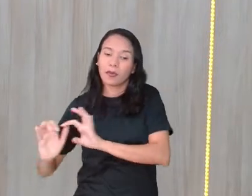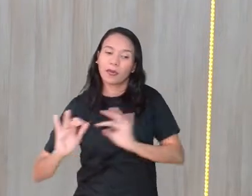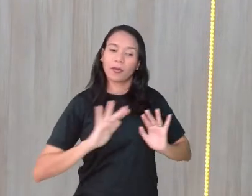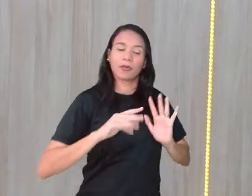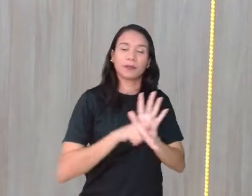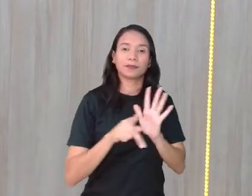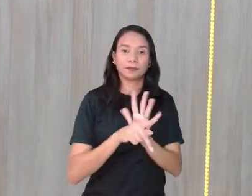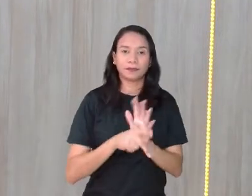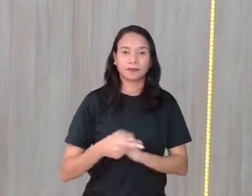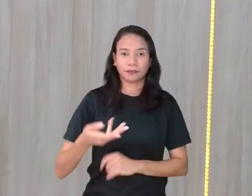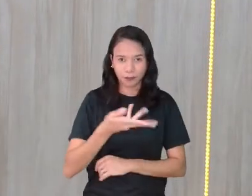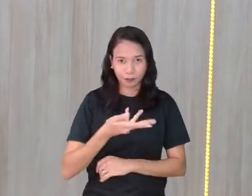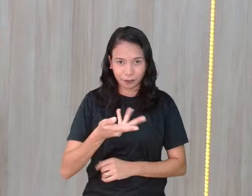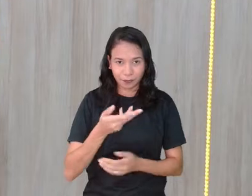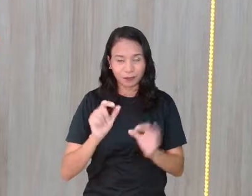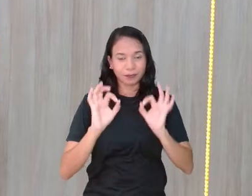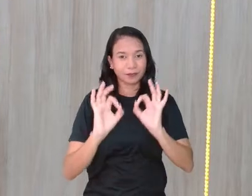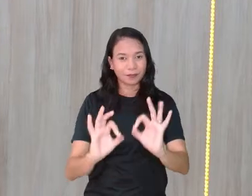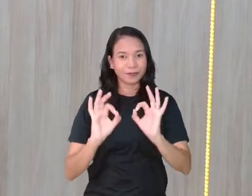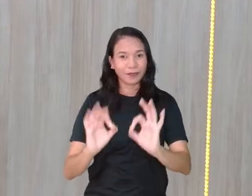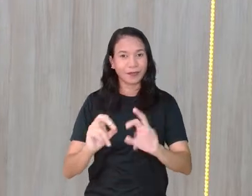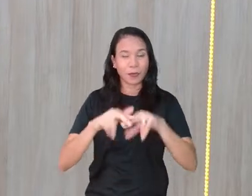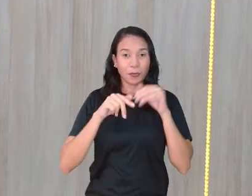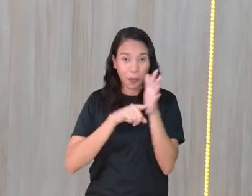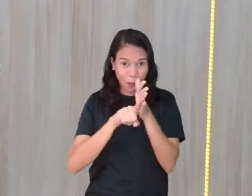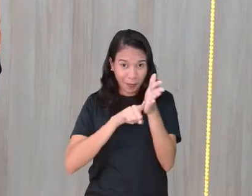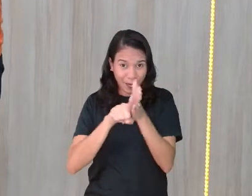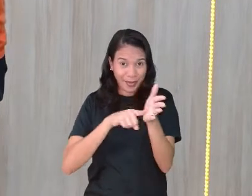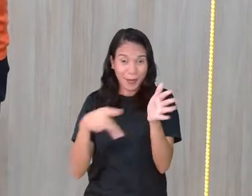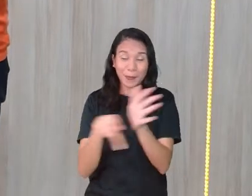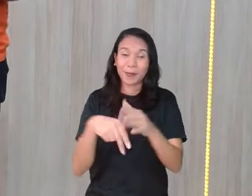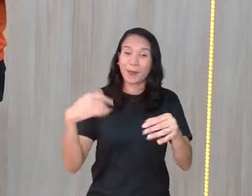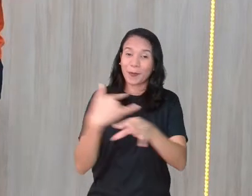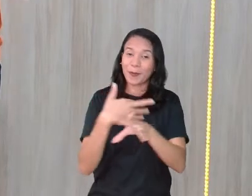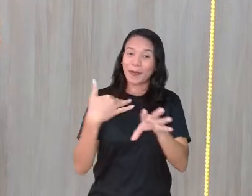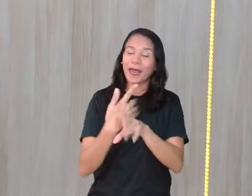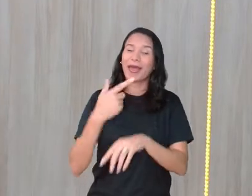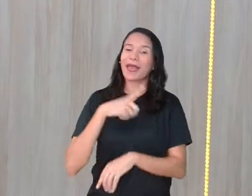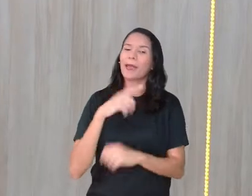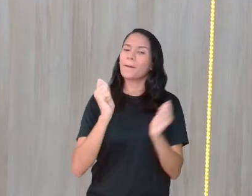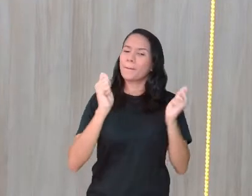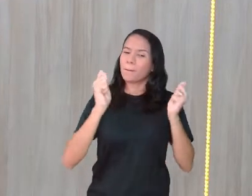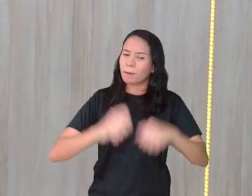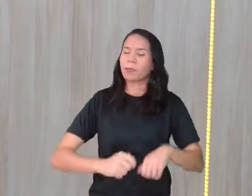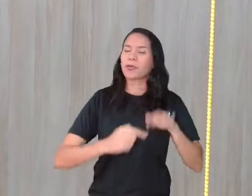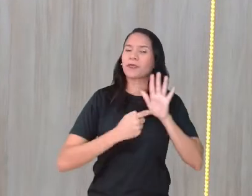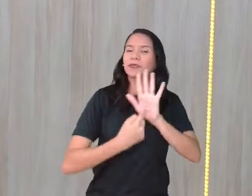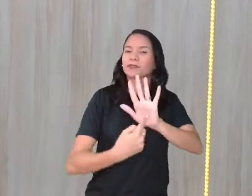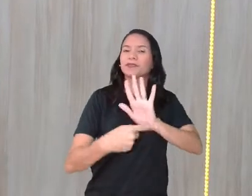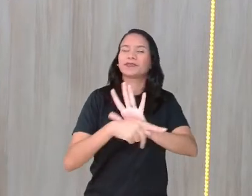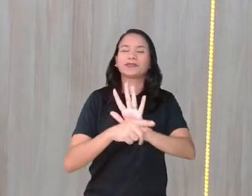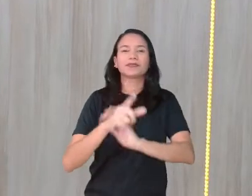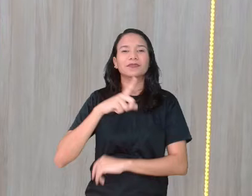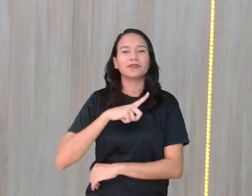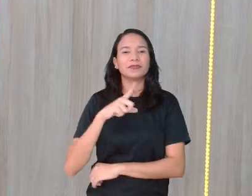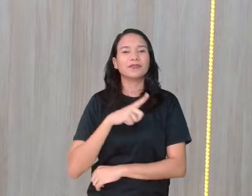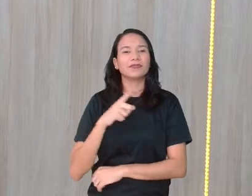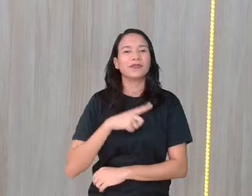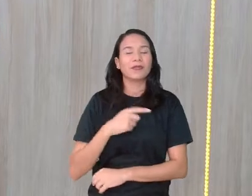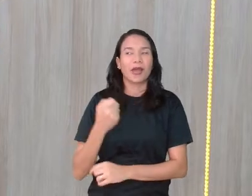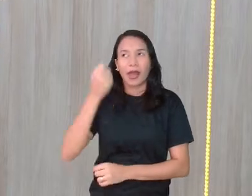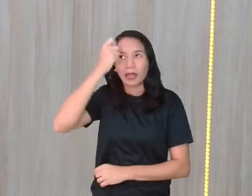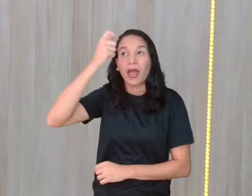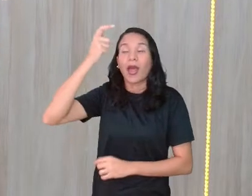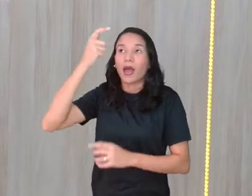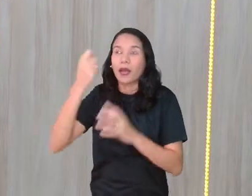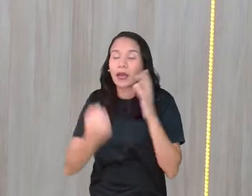produção pecuária, beleza? Então, pesquise aí algumas cidades, né, que possam ter sido criadas